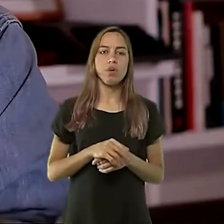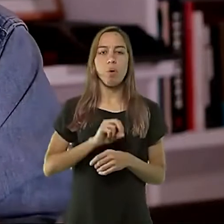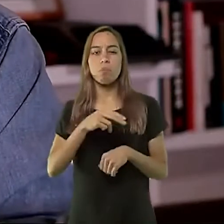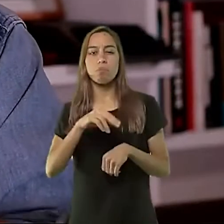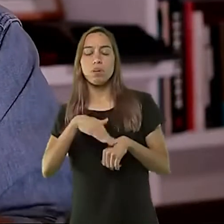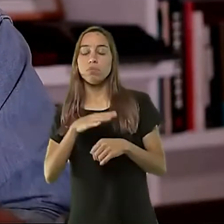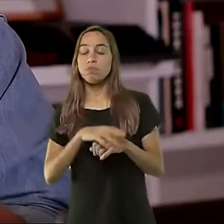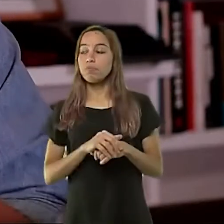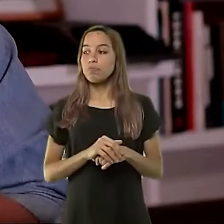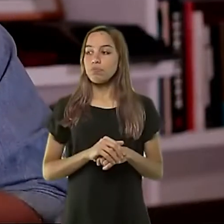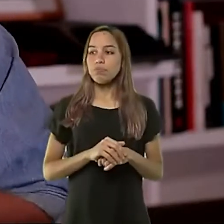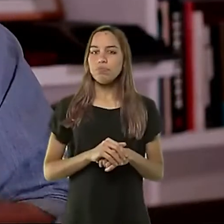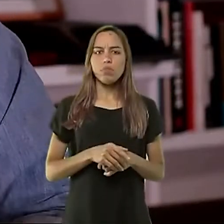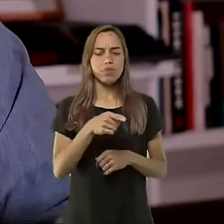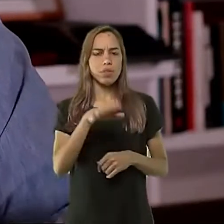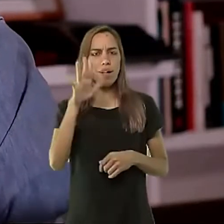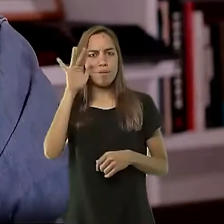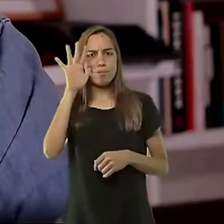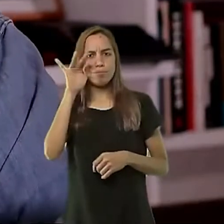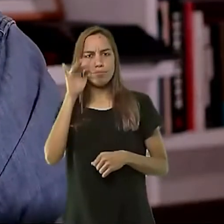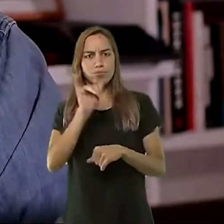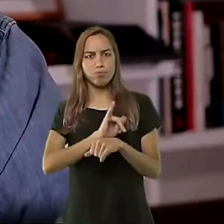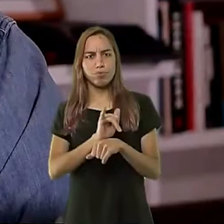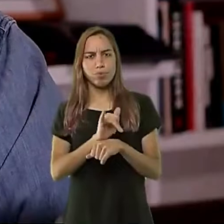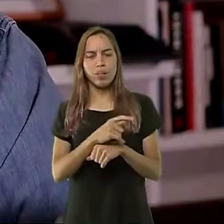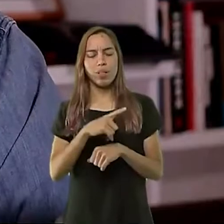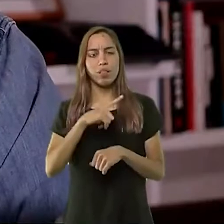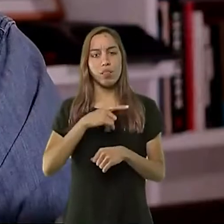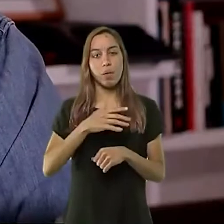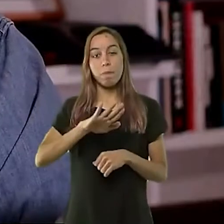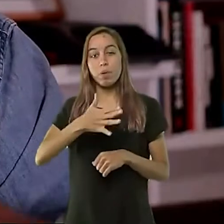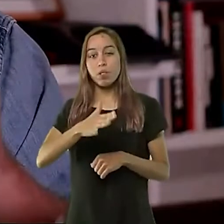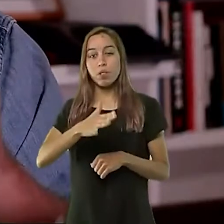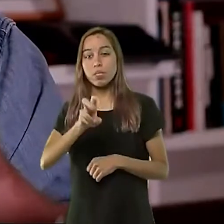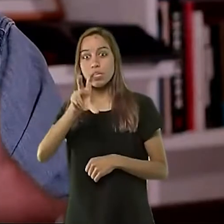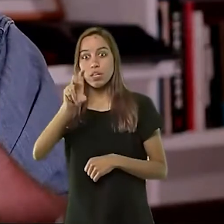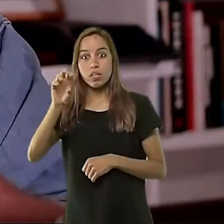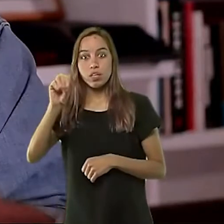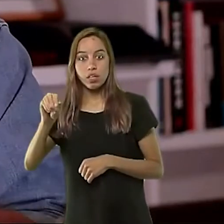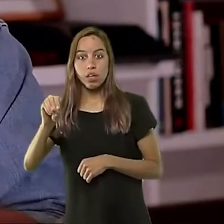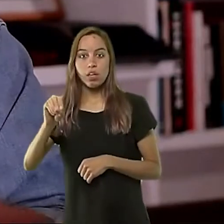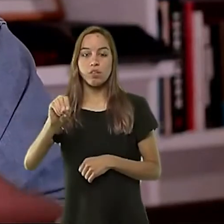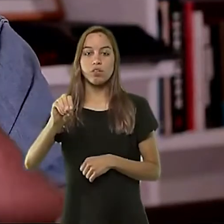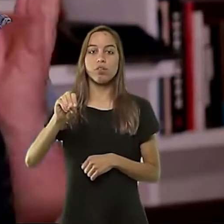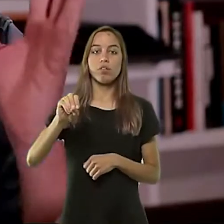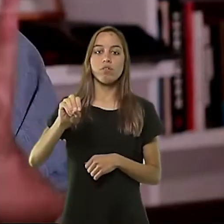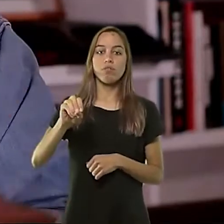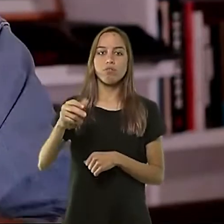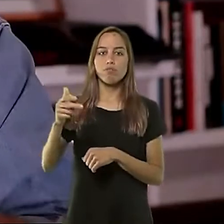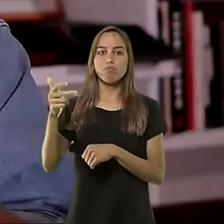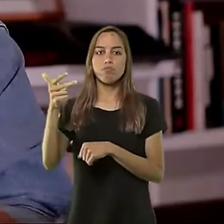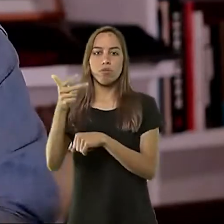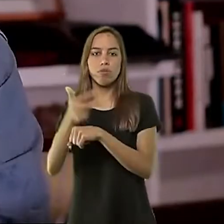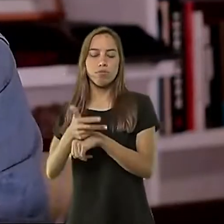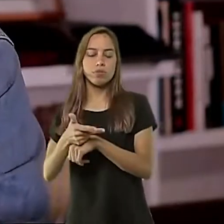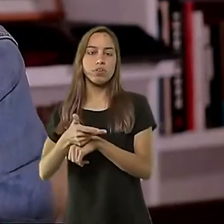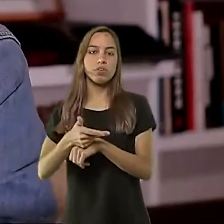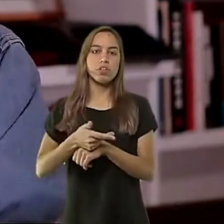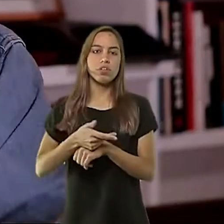nesse ambiente do YouTube, tem quase 500 programas de 1 hora cada gravados com